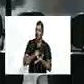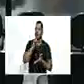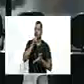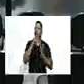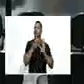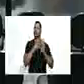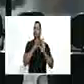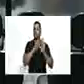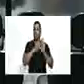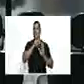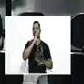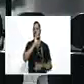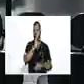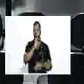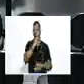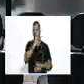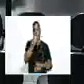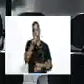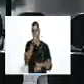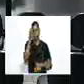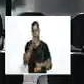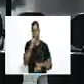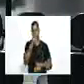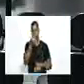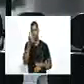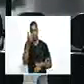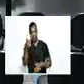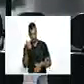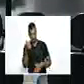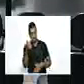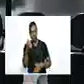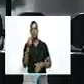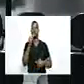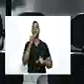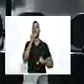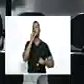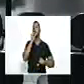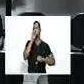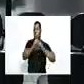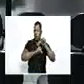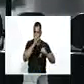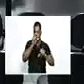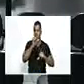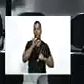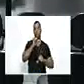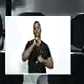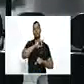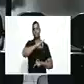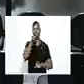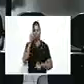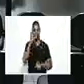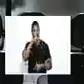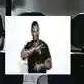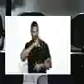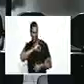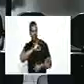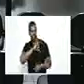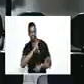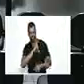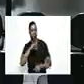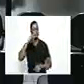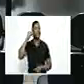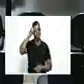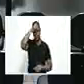projeto 0262 que altera a data base dos servidores